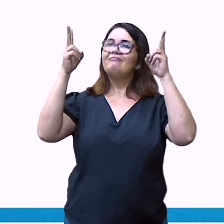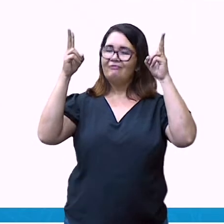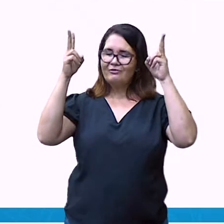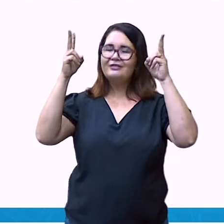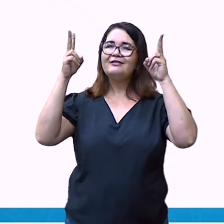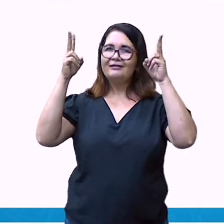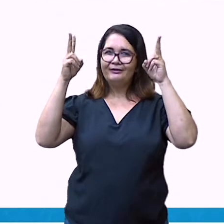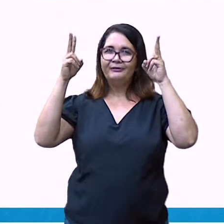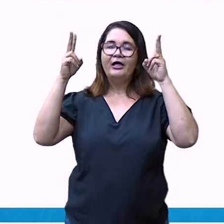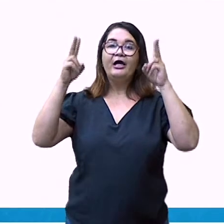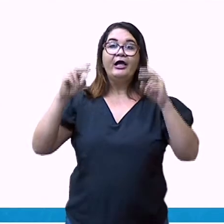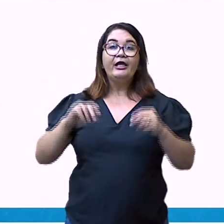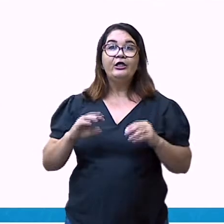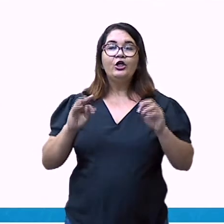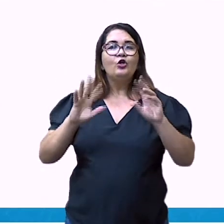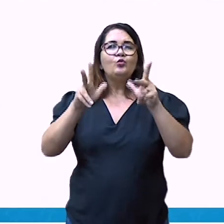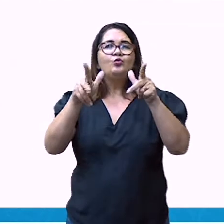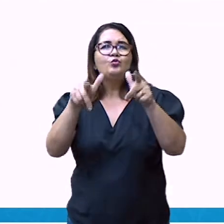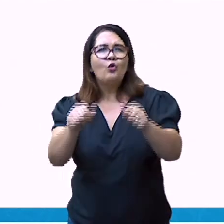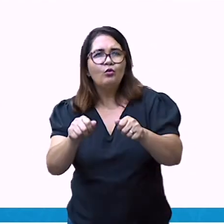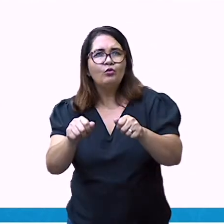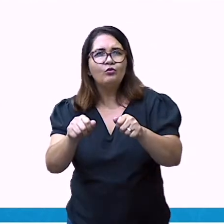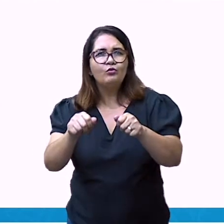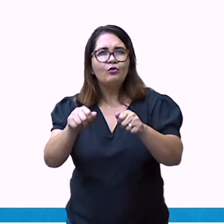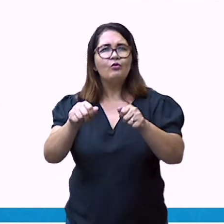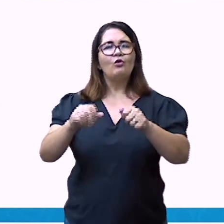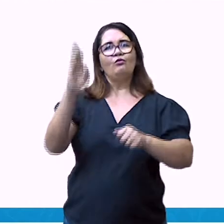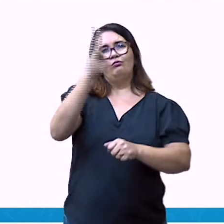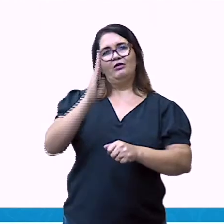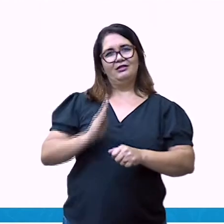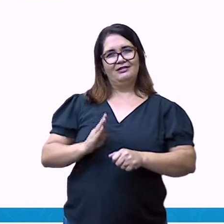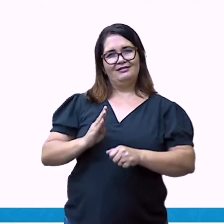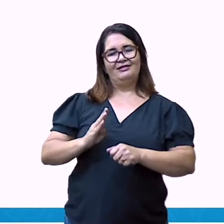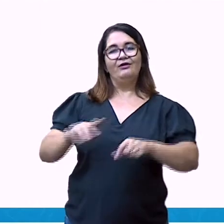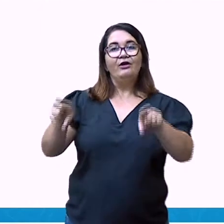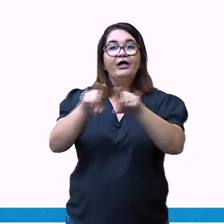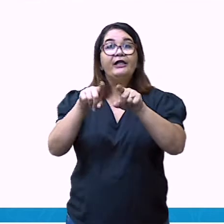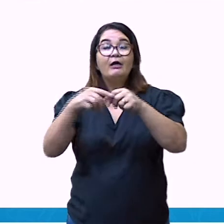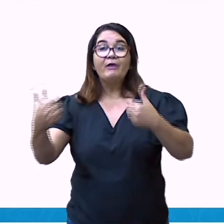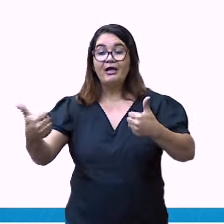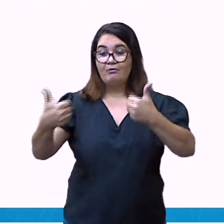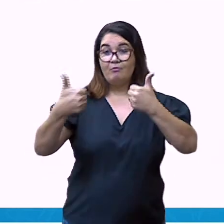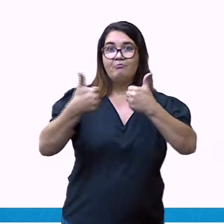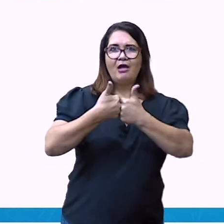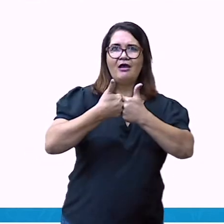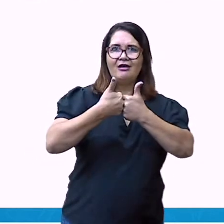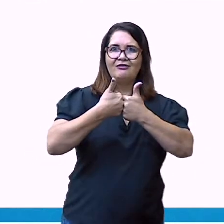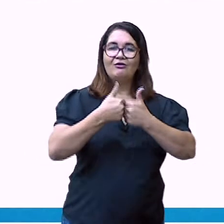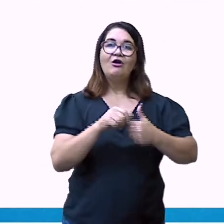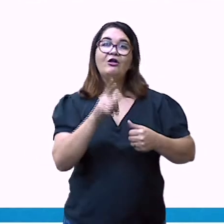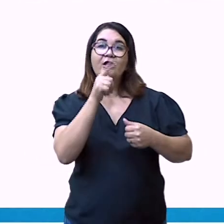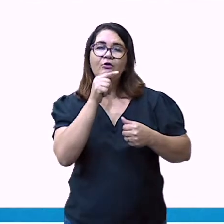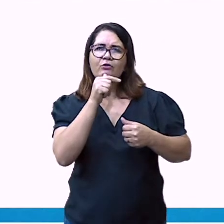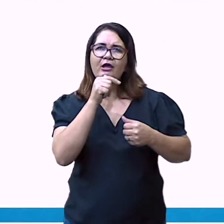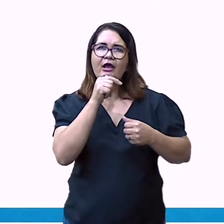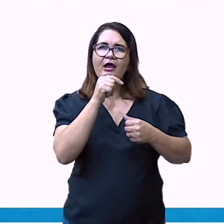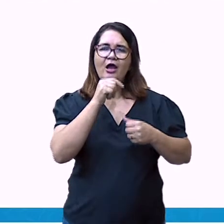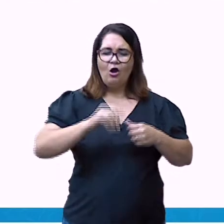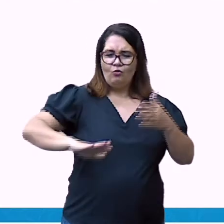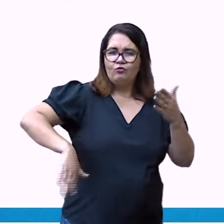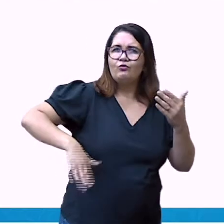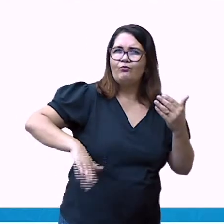em dias de descanso junto ao mar e às belas ilhas da região, ou aventureiros